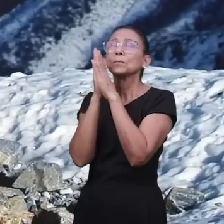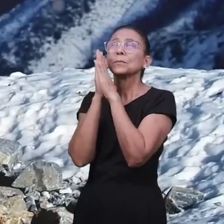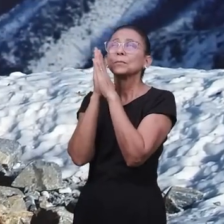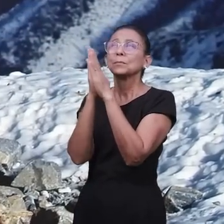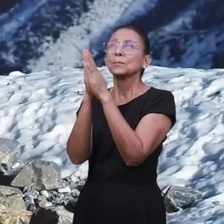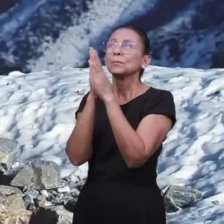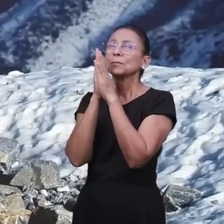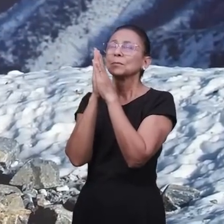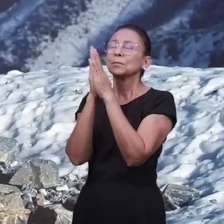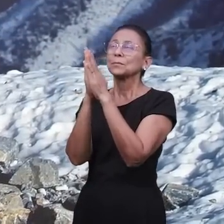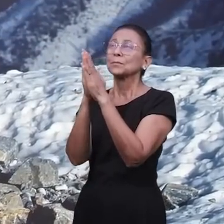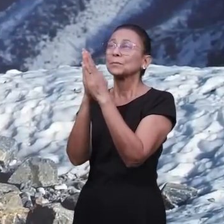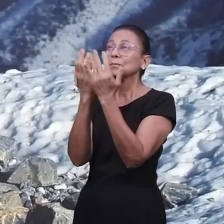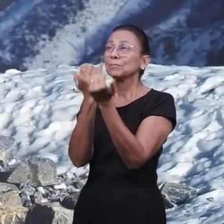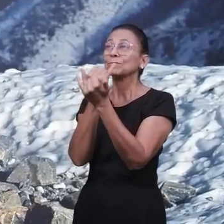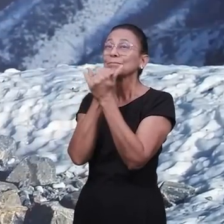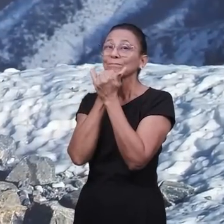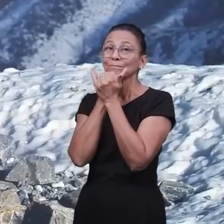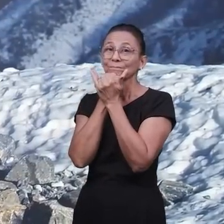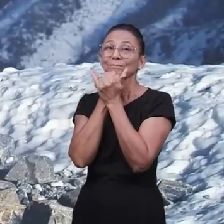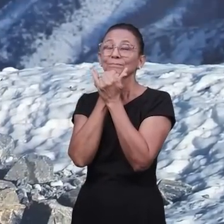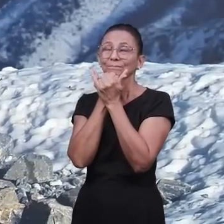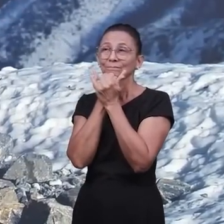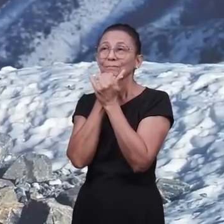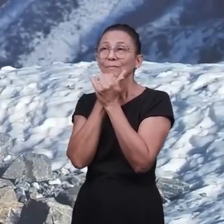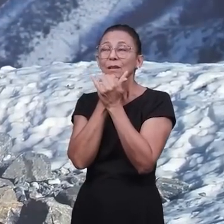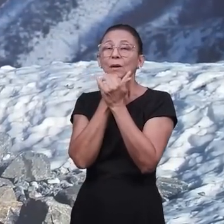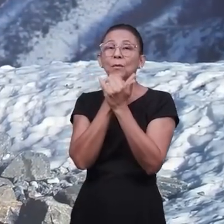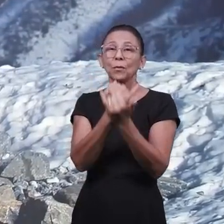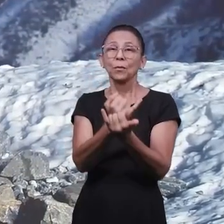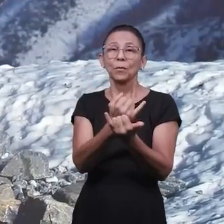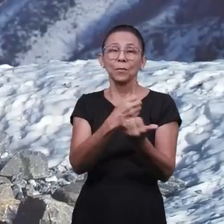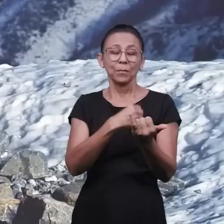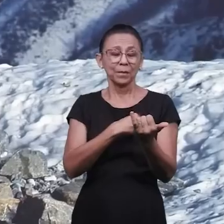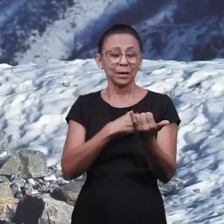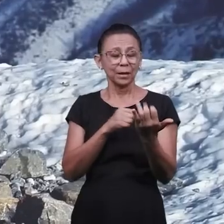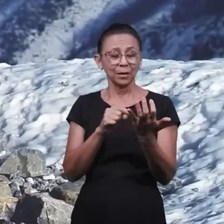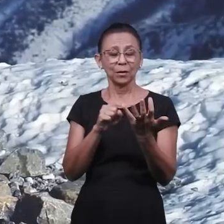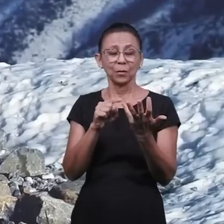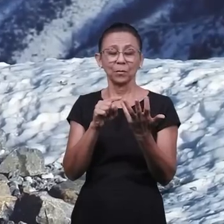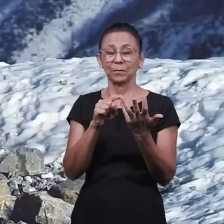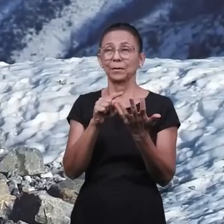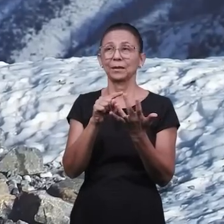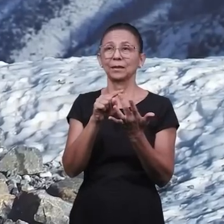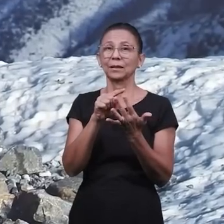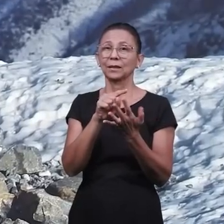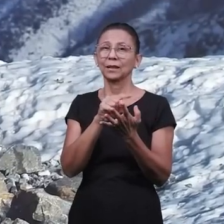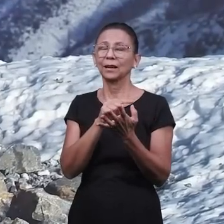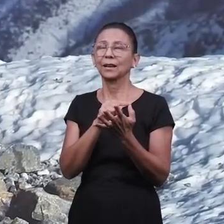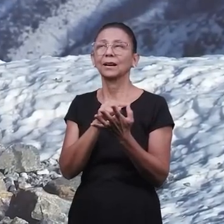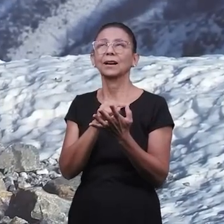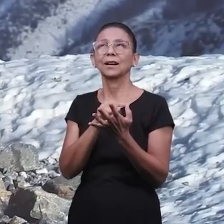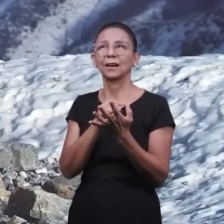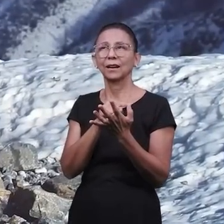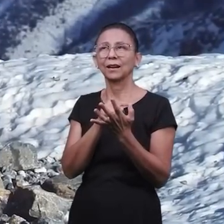É grande a minha culpa,